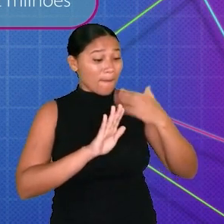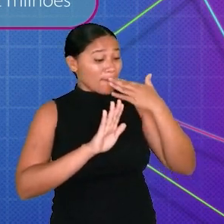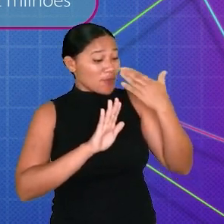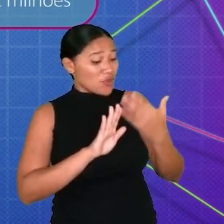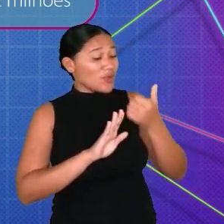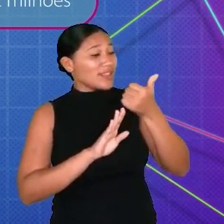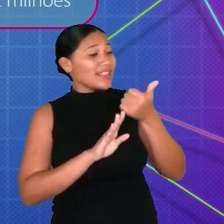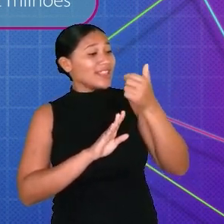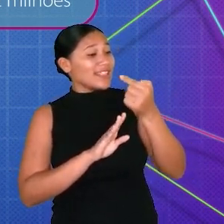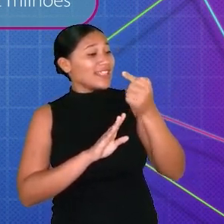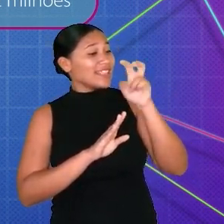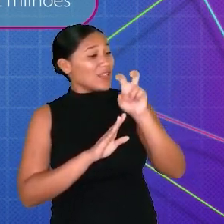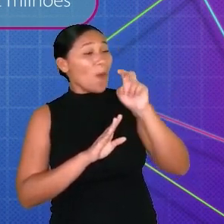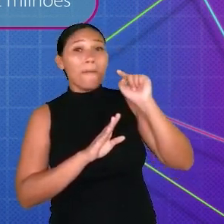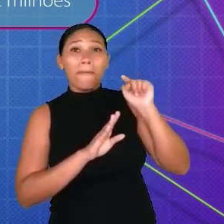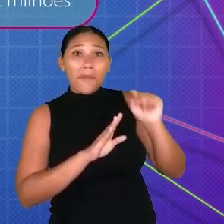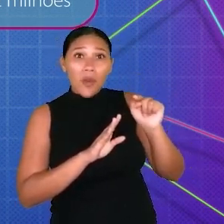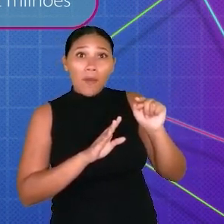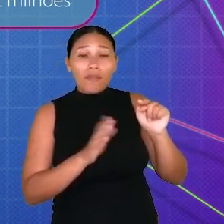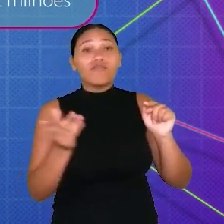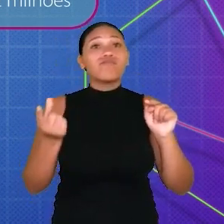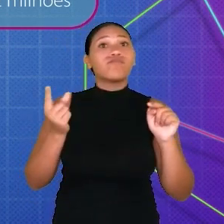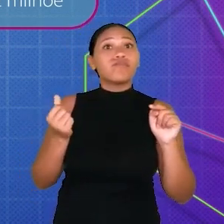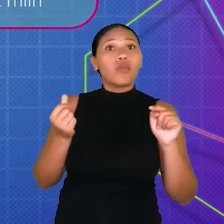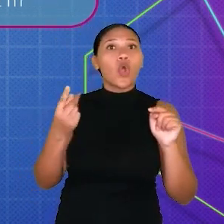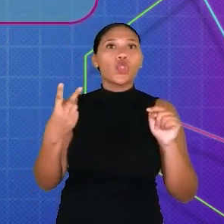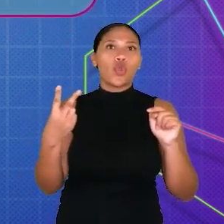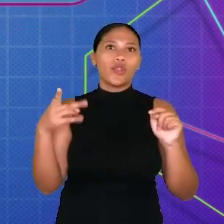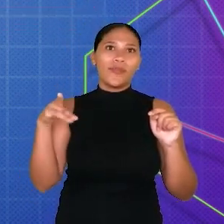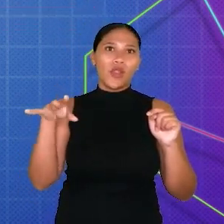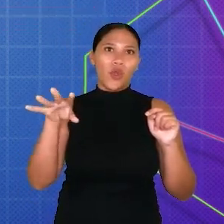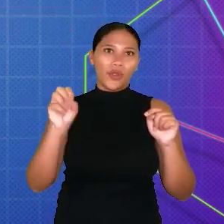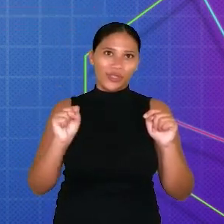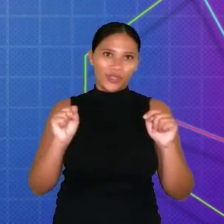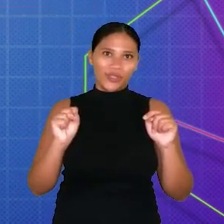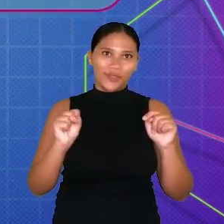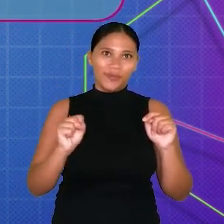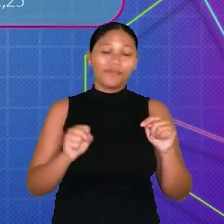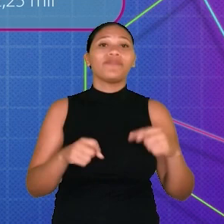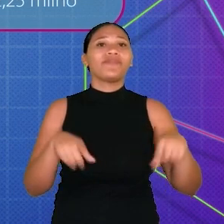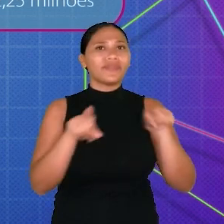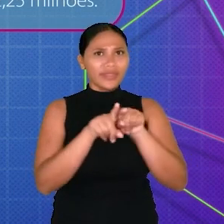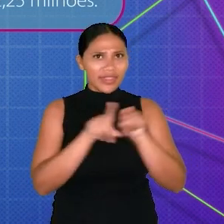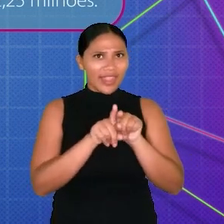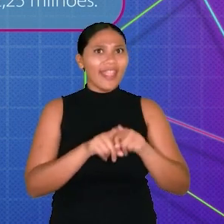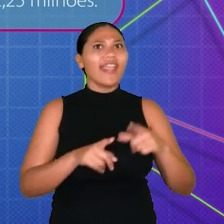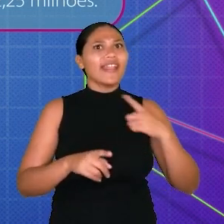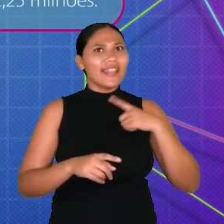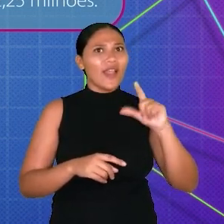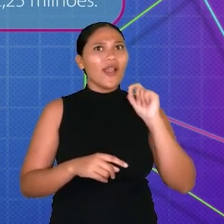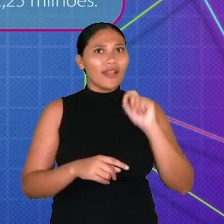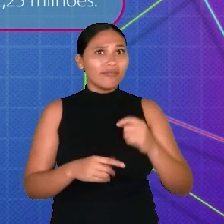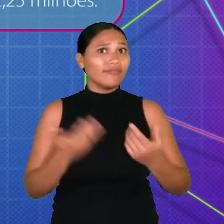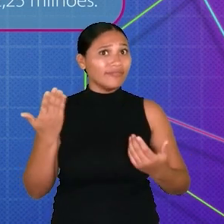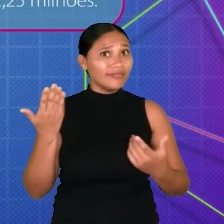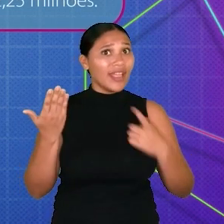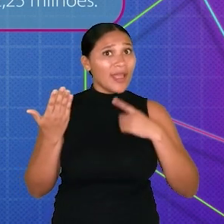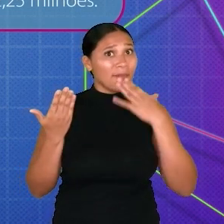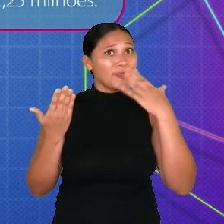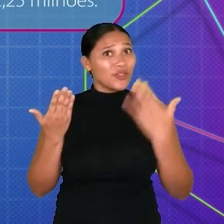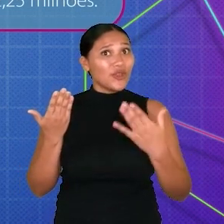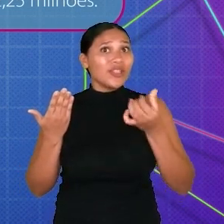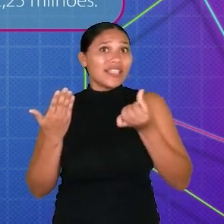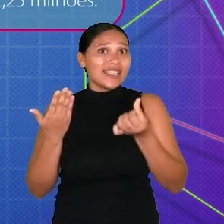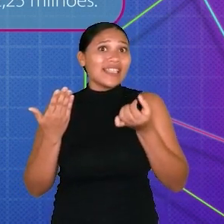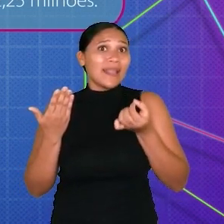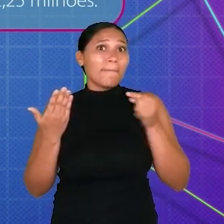pediu 175 mil e arrecadou em financiamento 2 milhões. No projeto Friday Night Funkin', a desenvolvedora